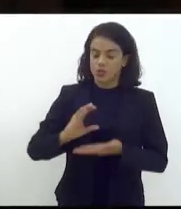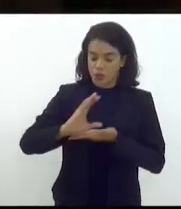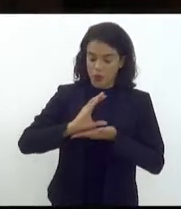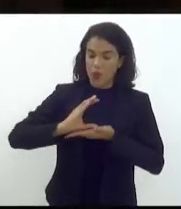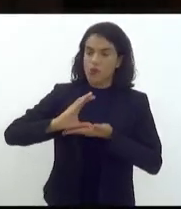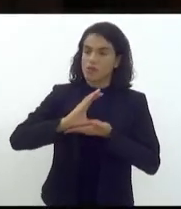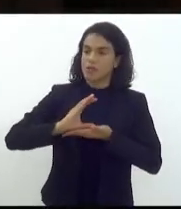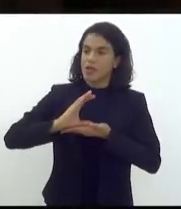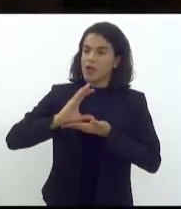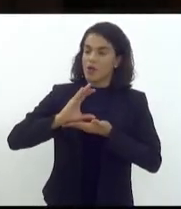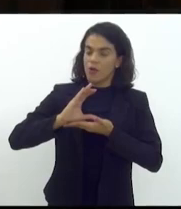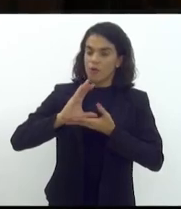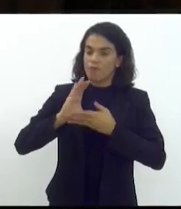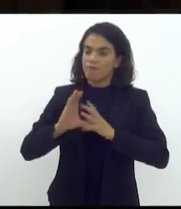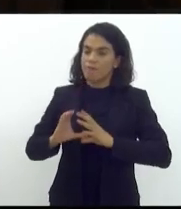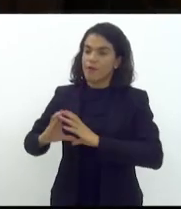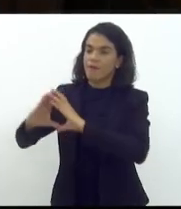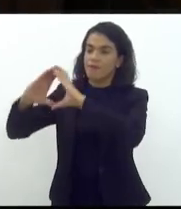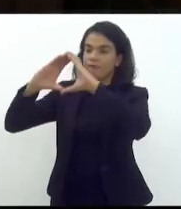federativo